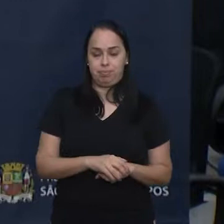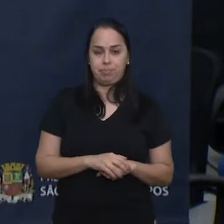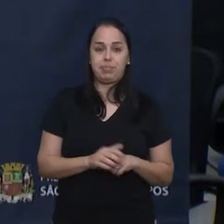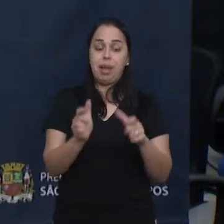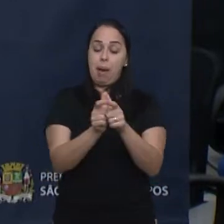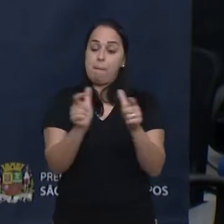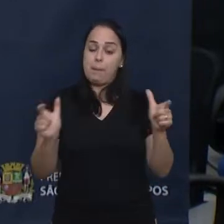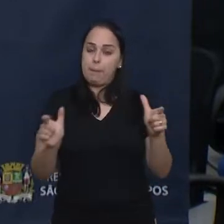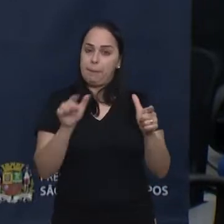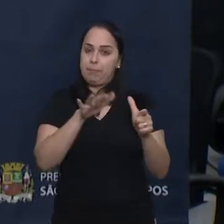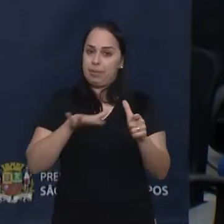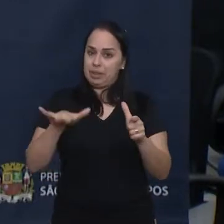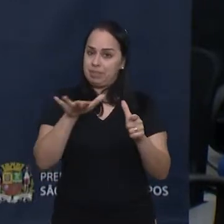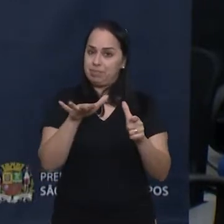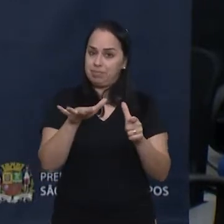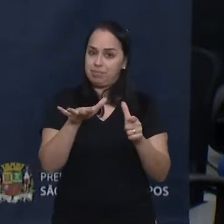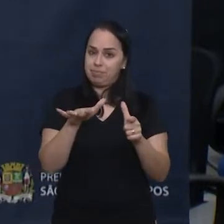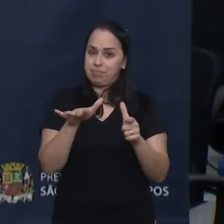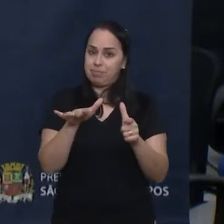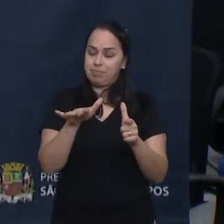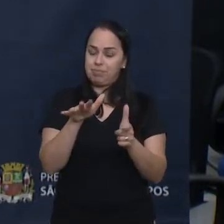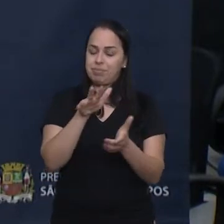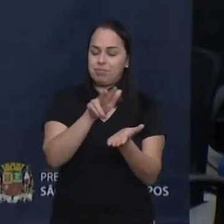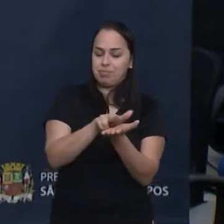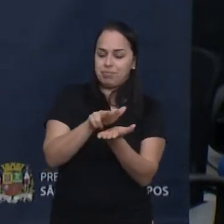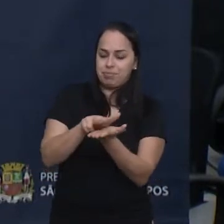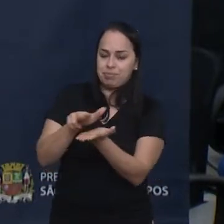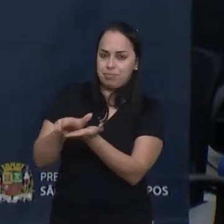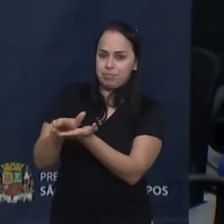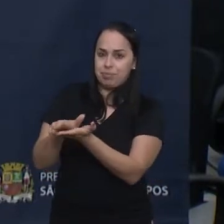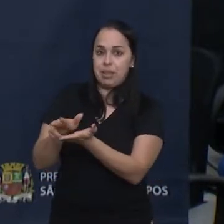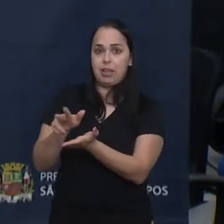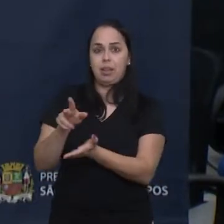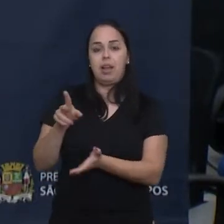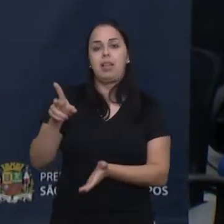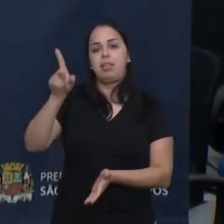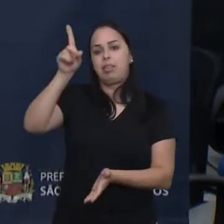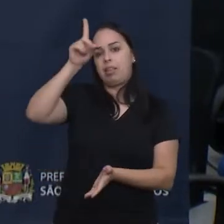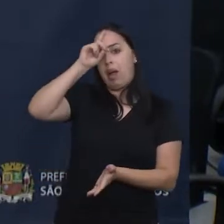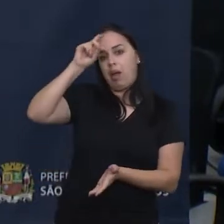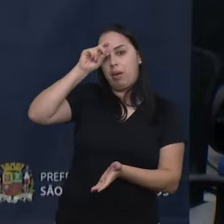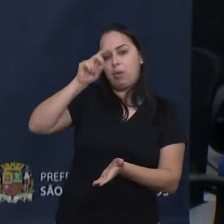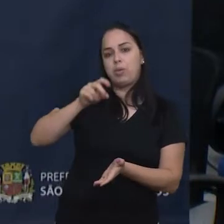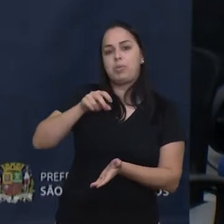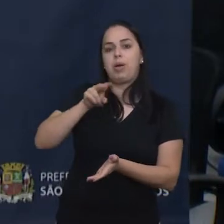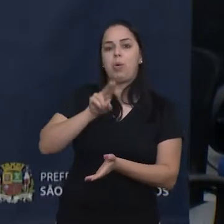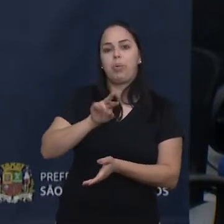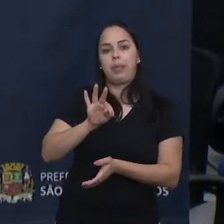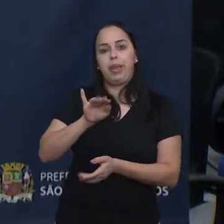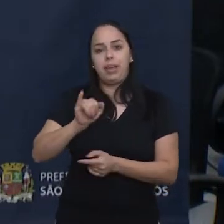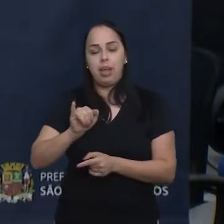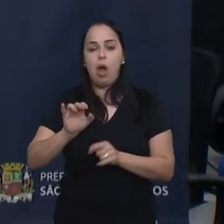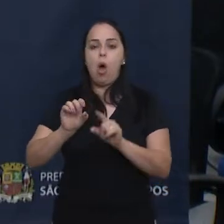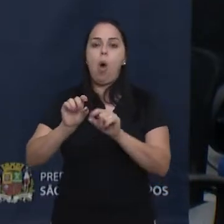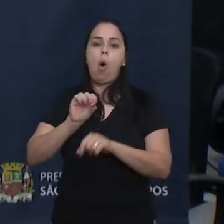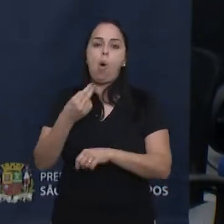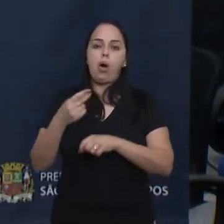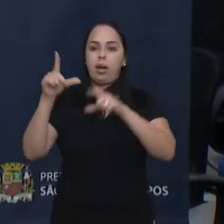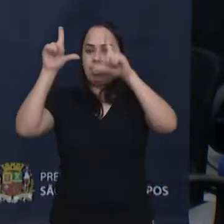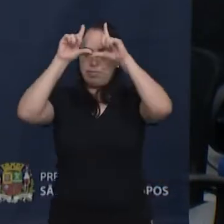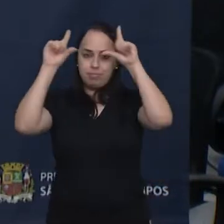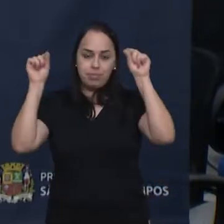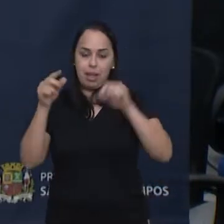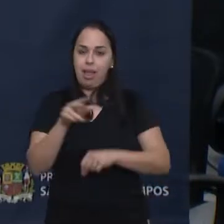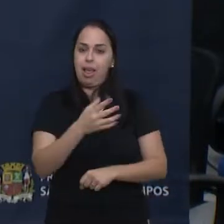A ampla maioria das pessoas que estão internadas, seja em UTI ou seja em enfermaria, cerca de 80%,